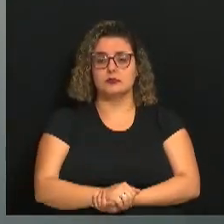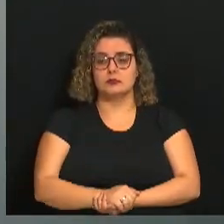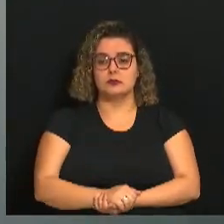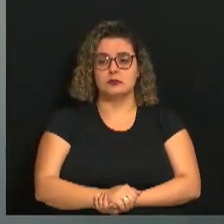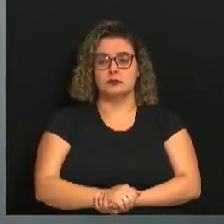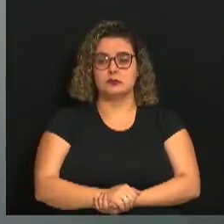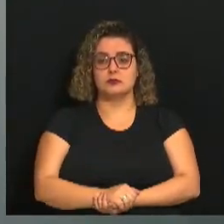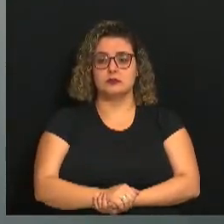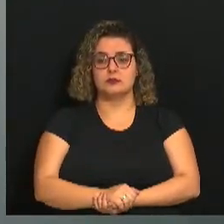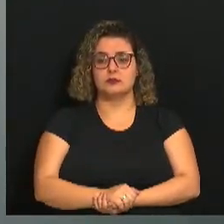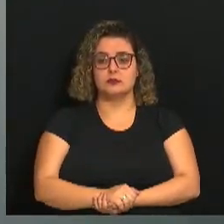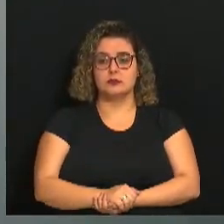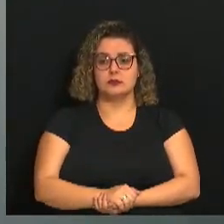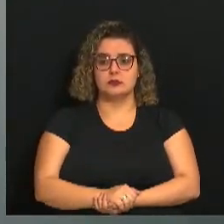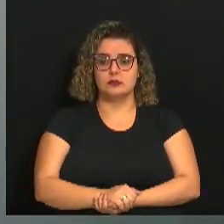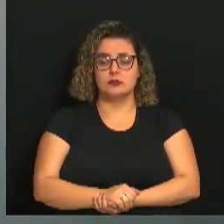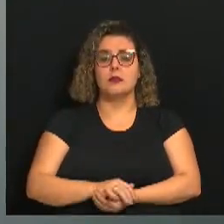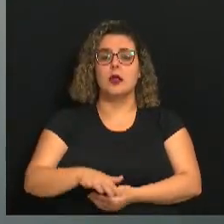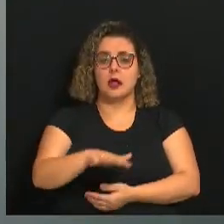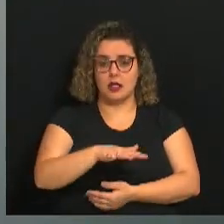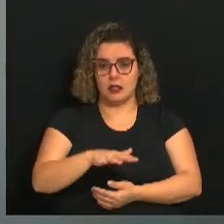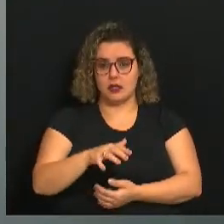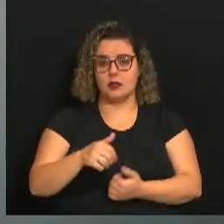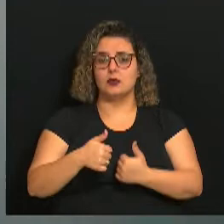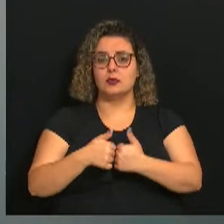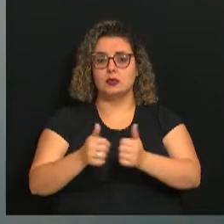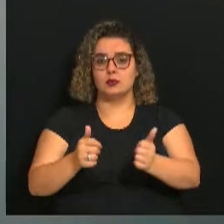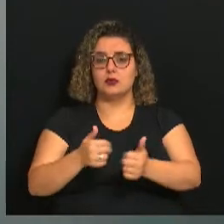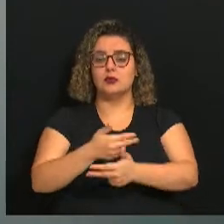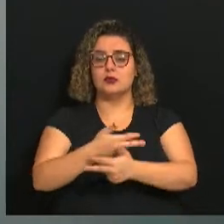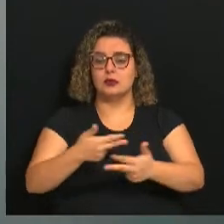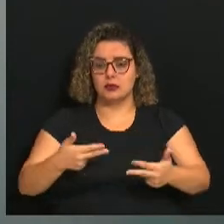terceirizado é a área de transporte também. Tá?